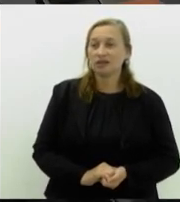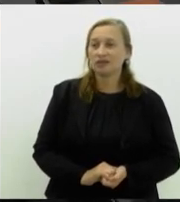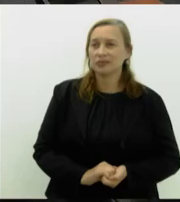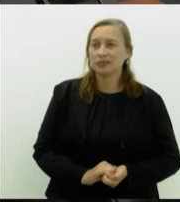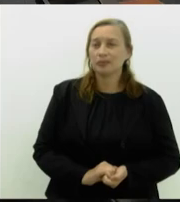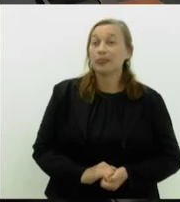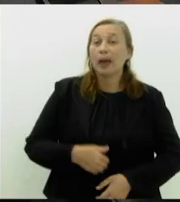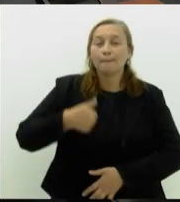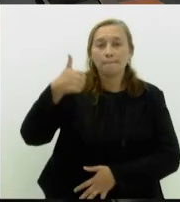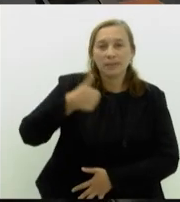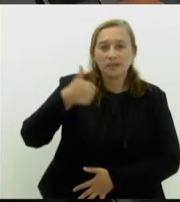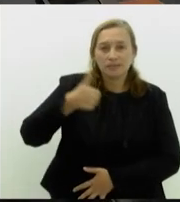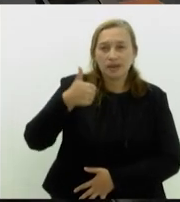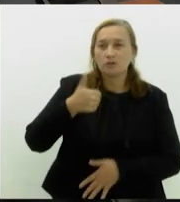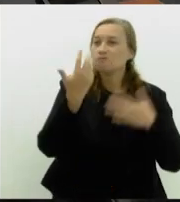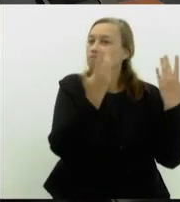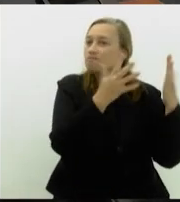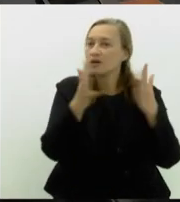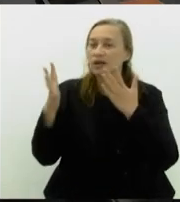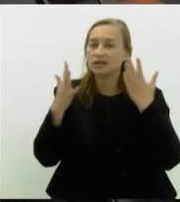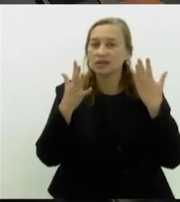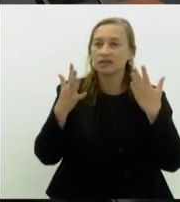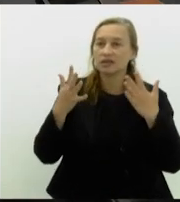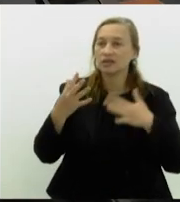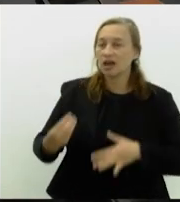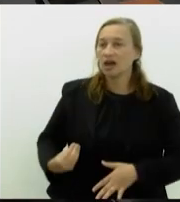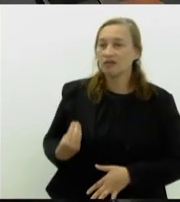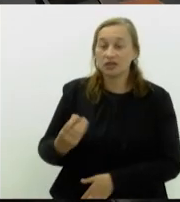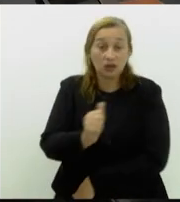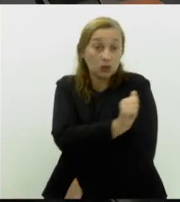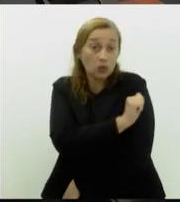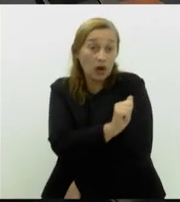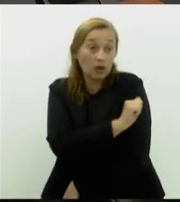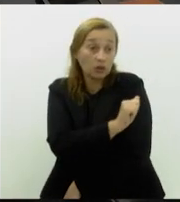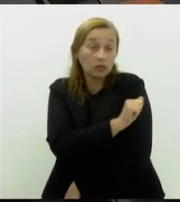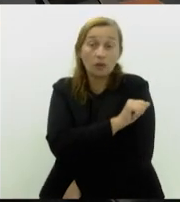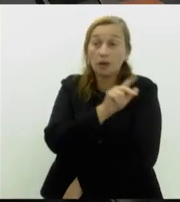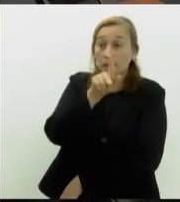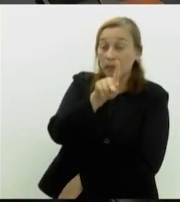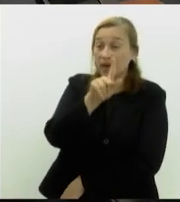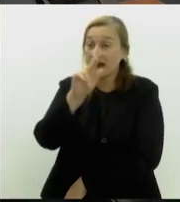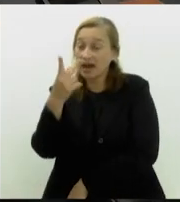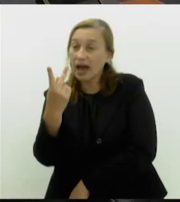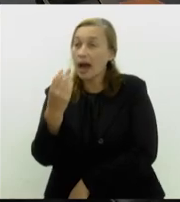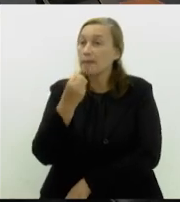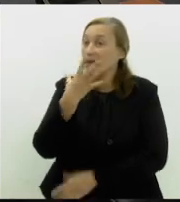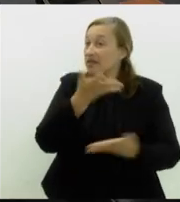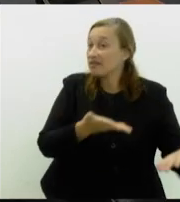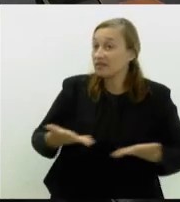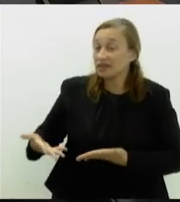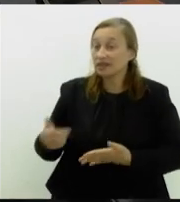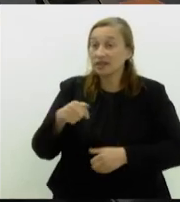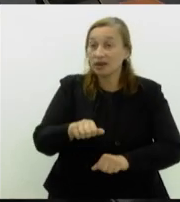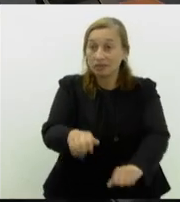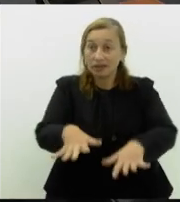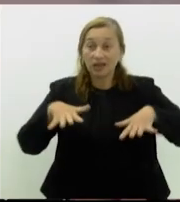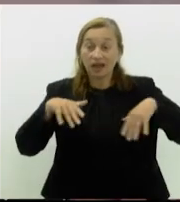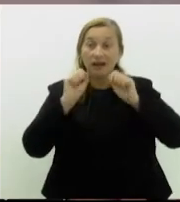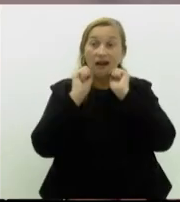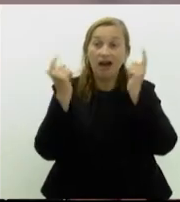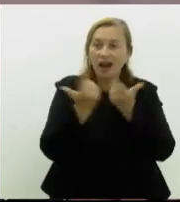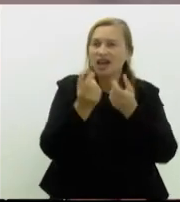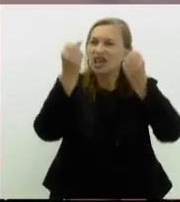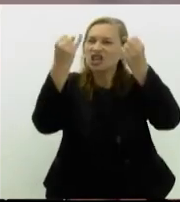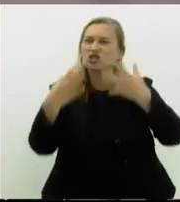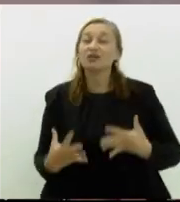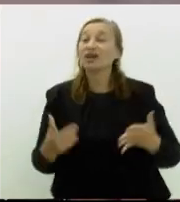Paulo, primeiro saudar aqui a presença dos estudantes do Colégio PH. Bem-vindos aqui ao plenário da LERJ.